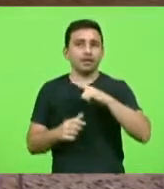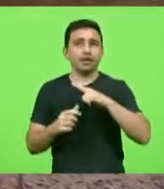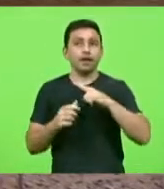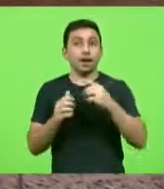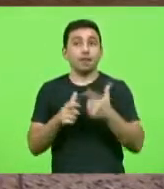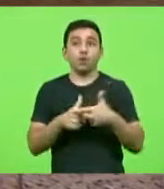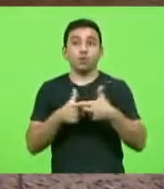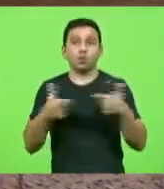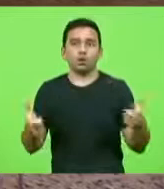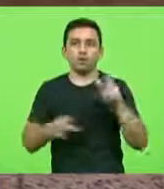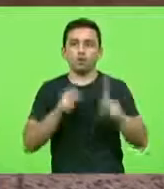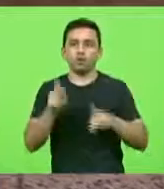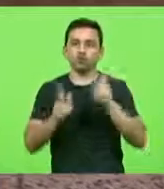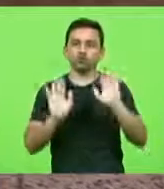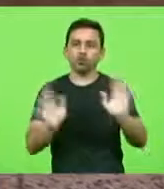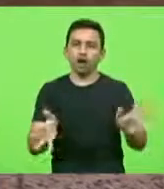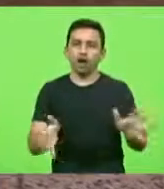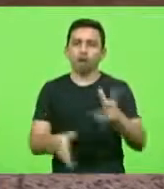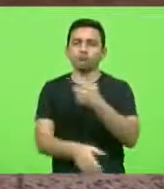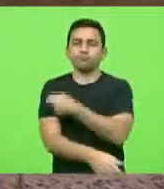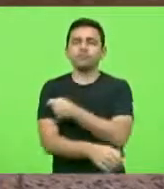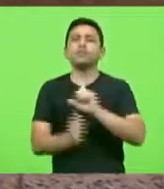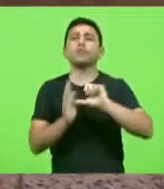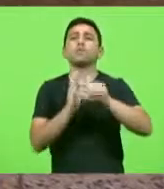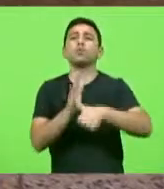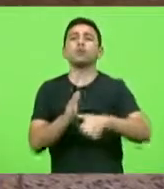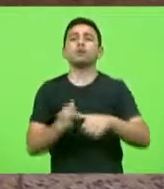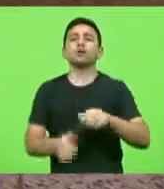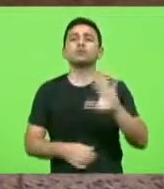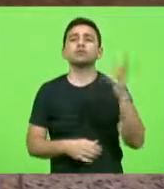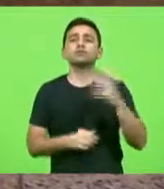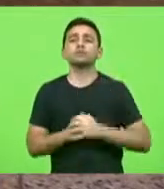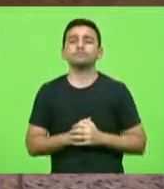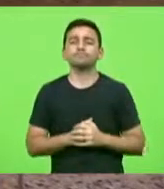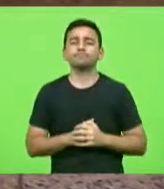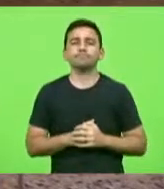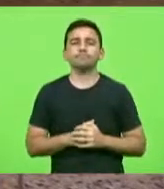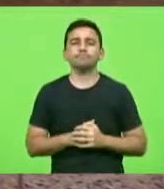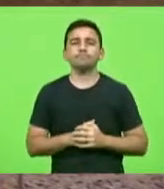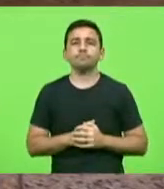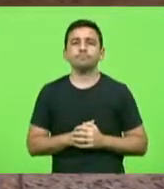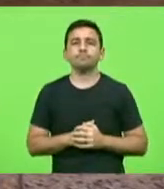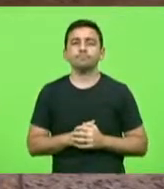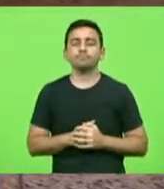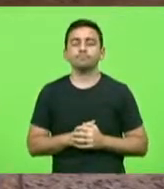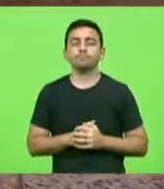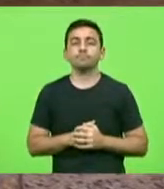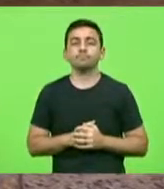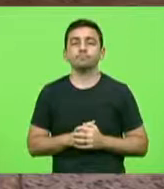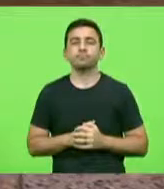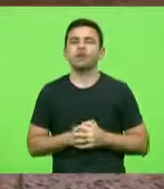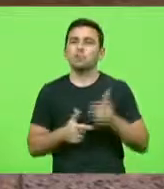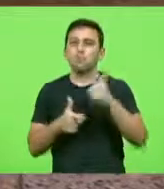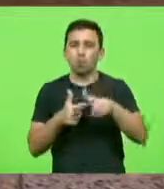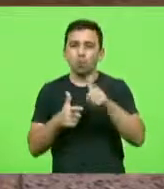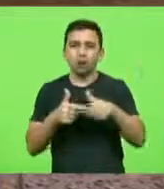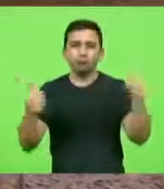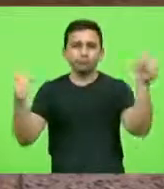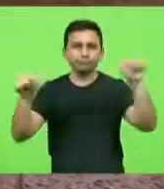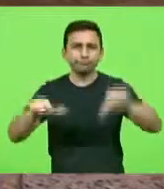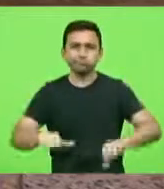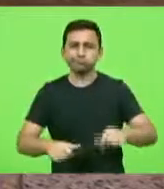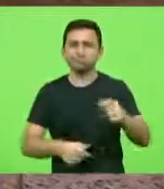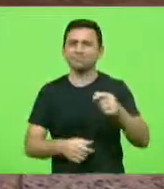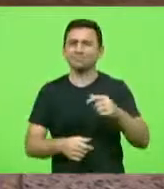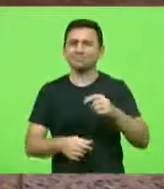nossa população vacinada. E depois? E depois? A crise econômica, o